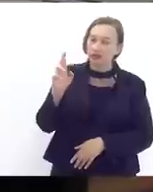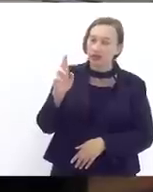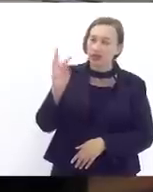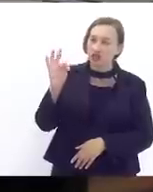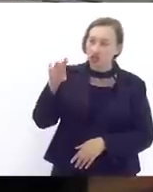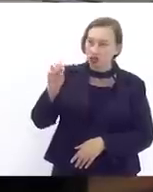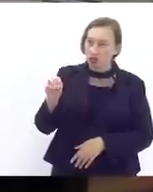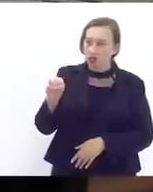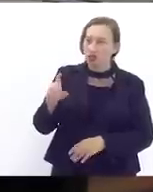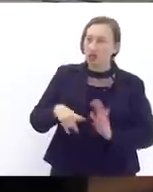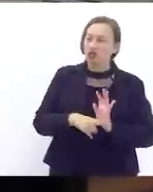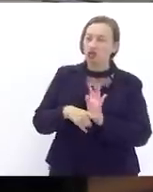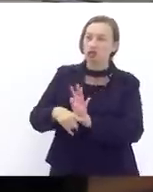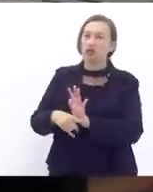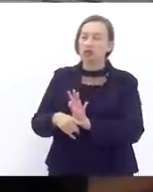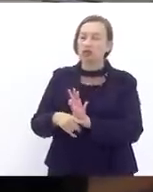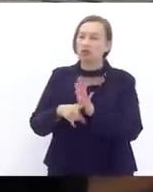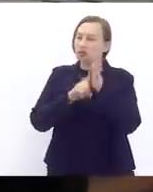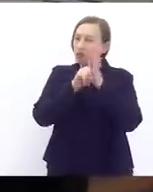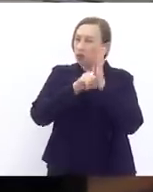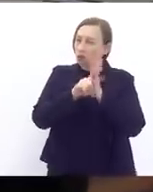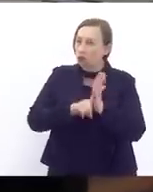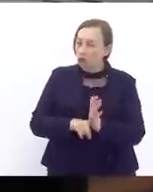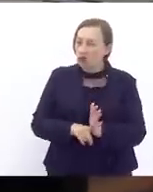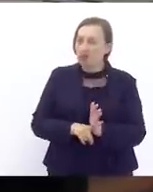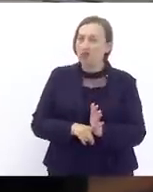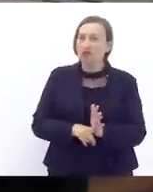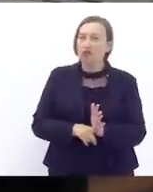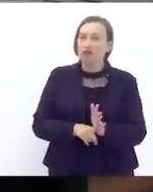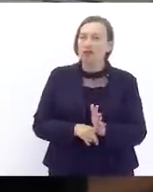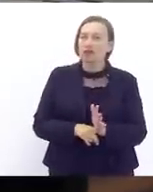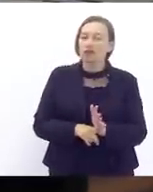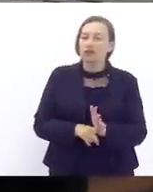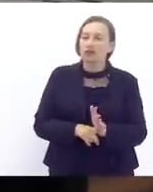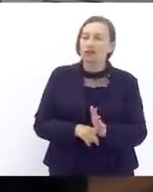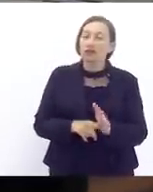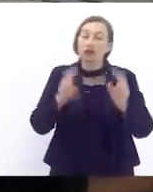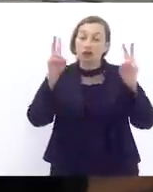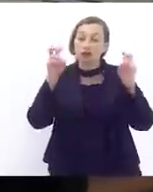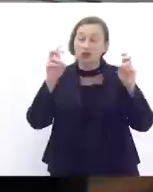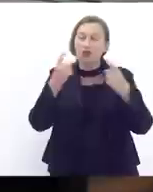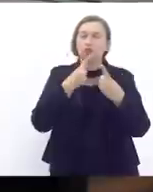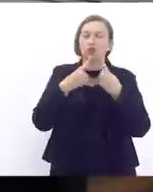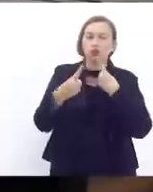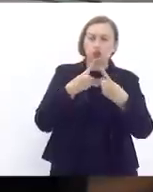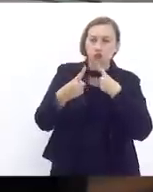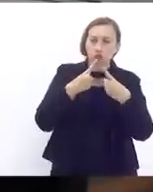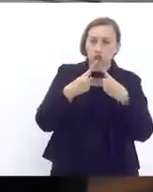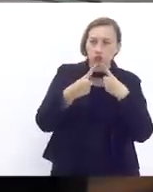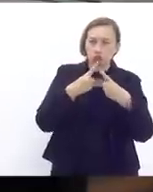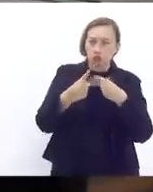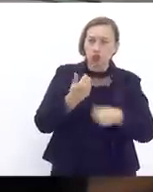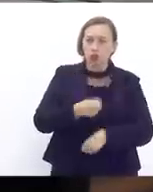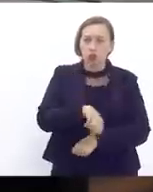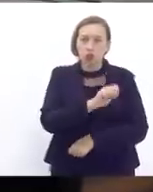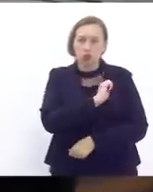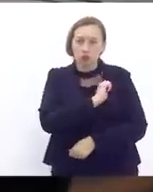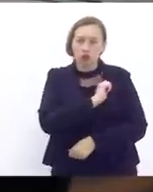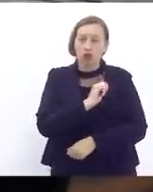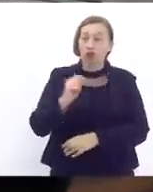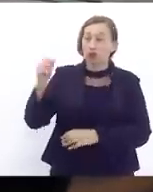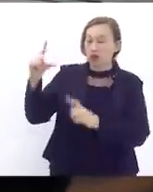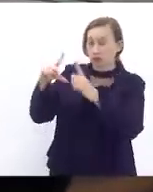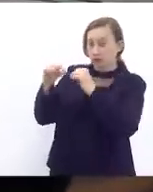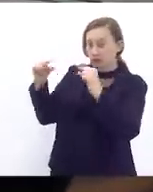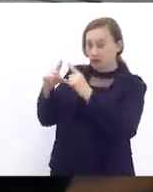contribuindo com essa revisão essa essa questão de discutir o regime de recuperação fiscal em